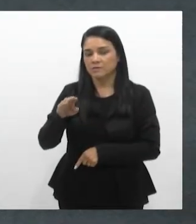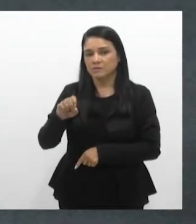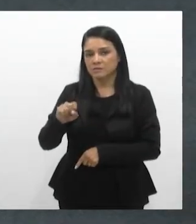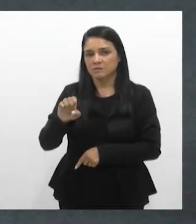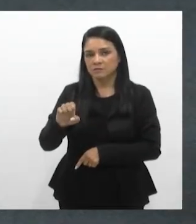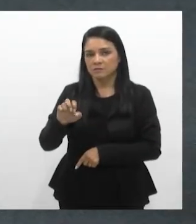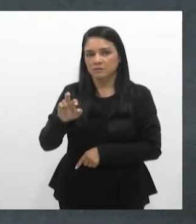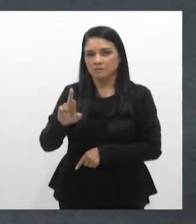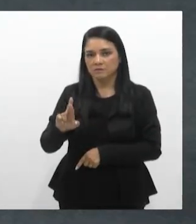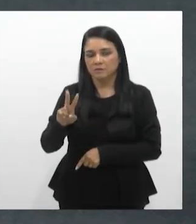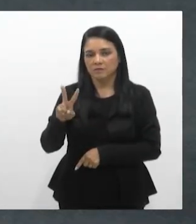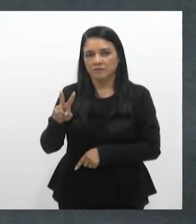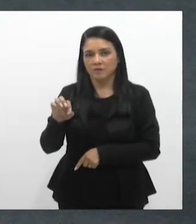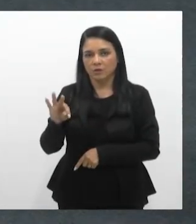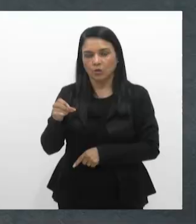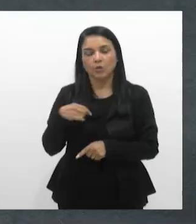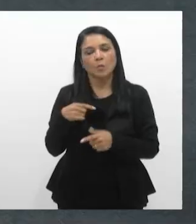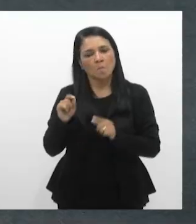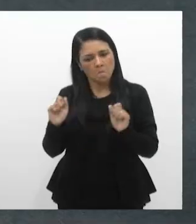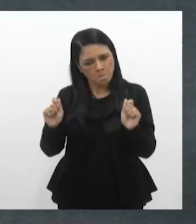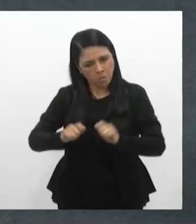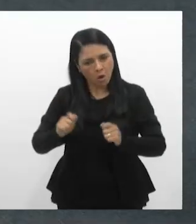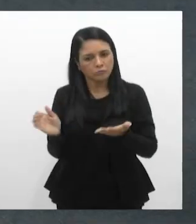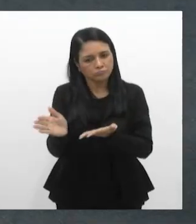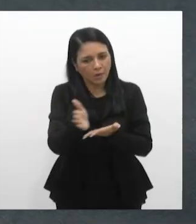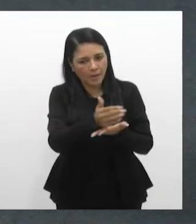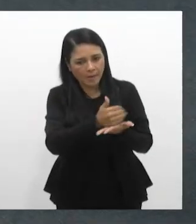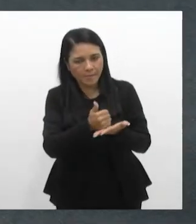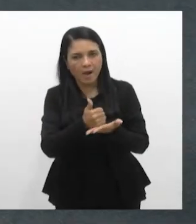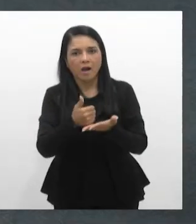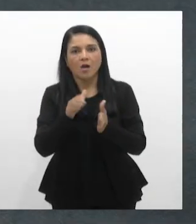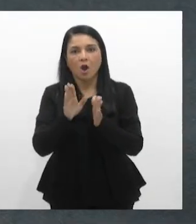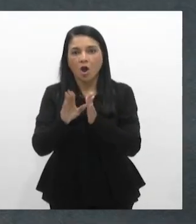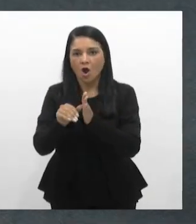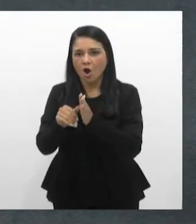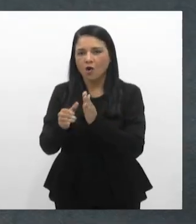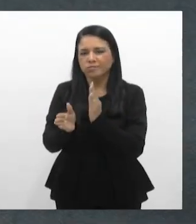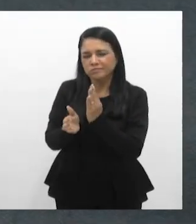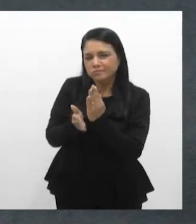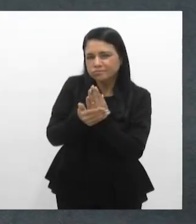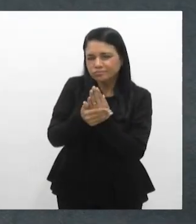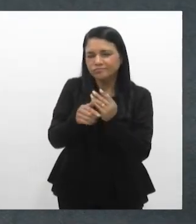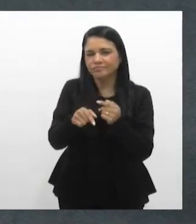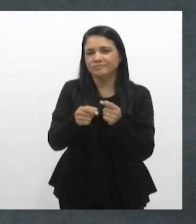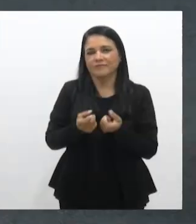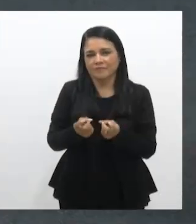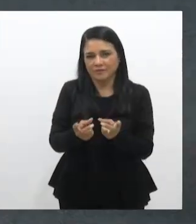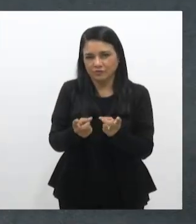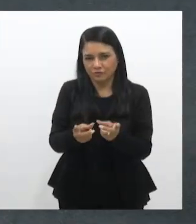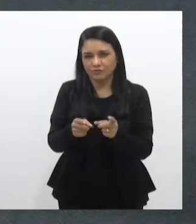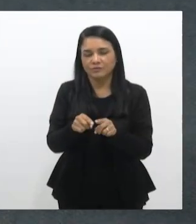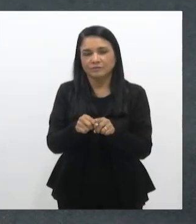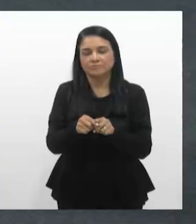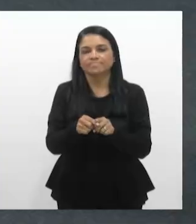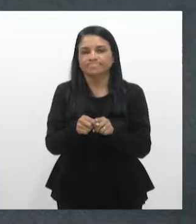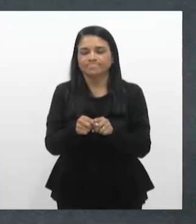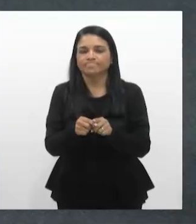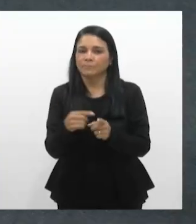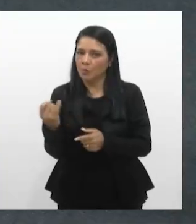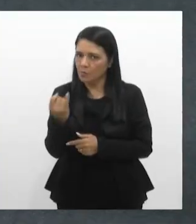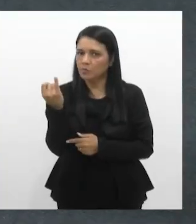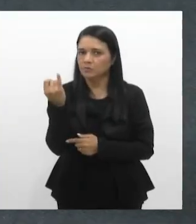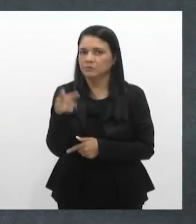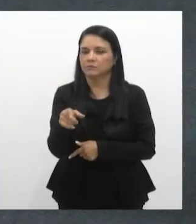levantar essas perdas do descaminho, que garanto que são perdas muito consideráveis.